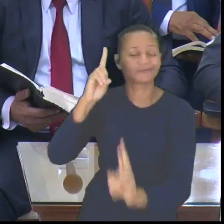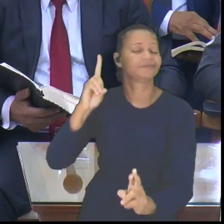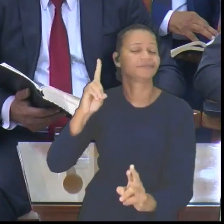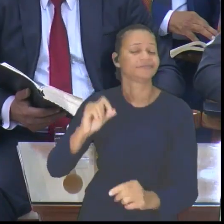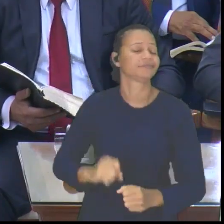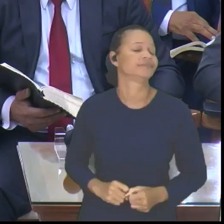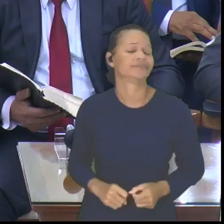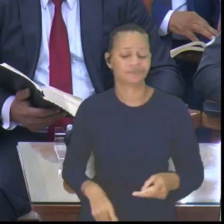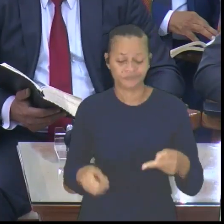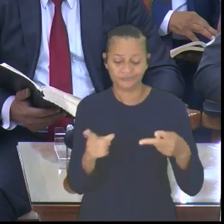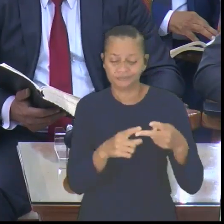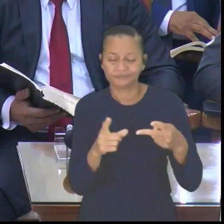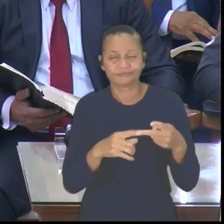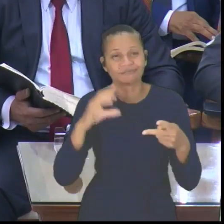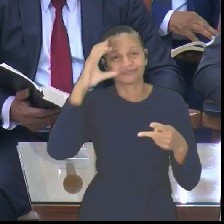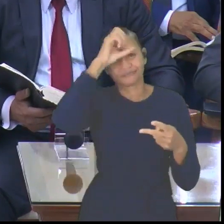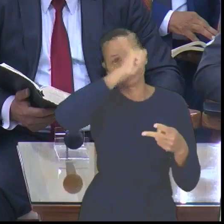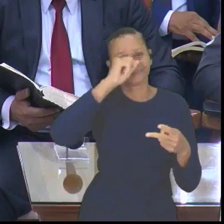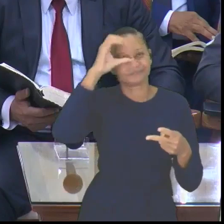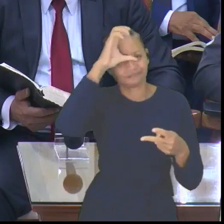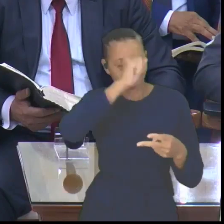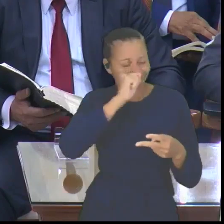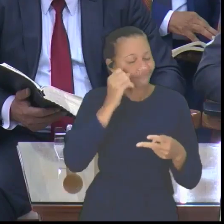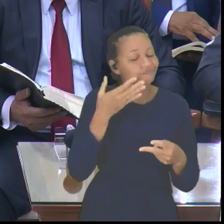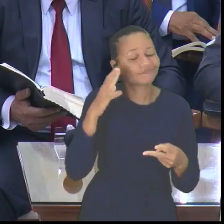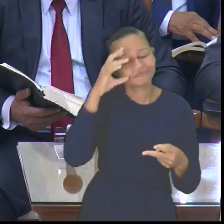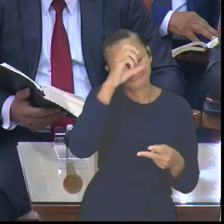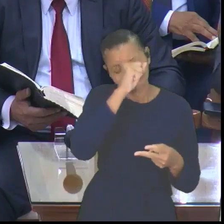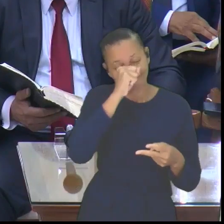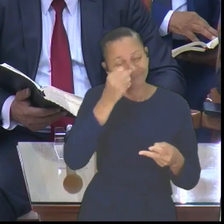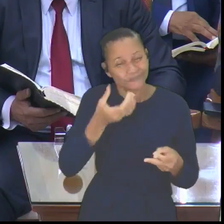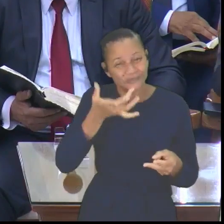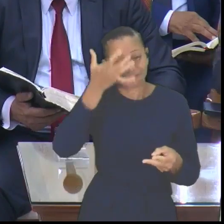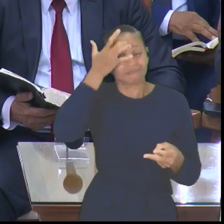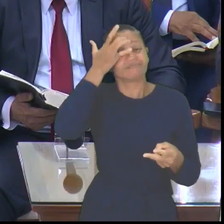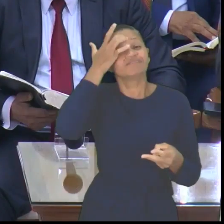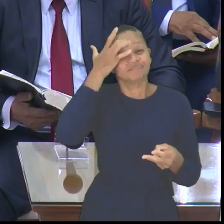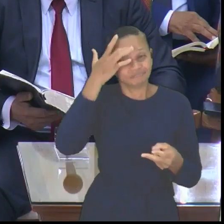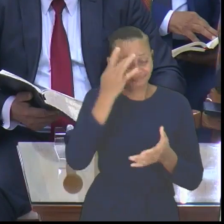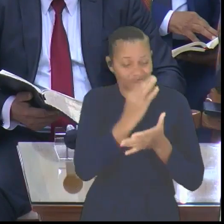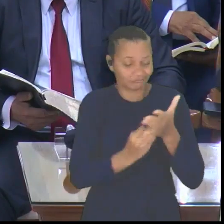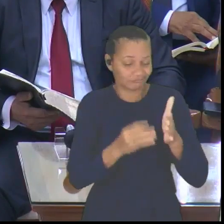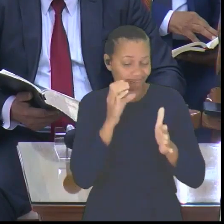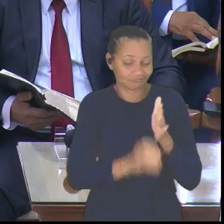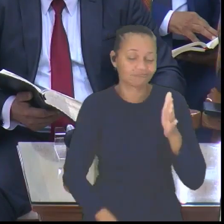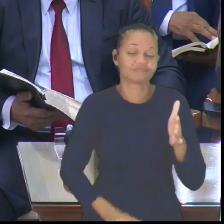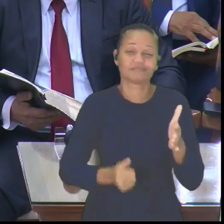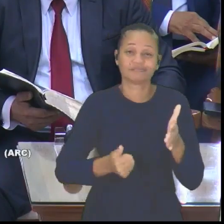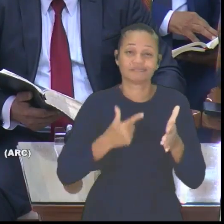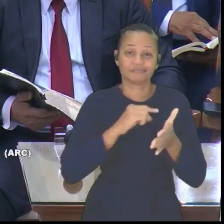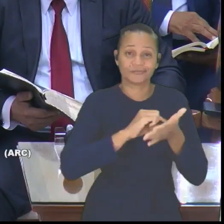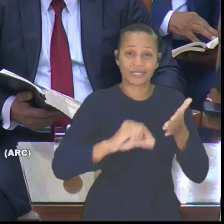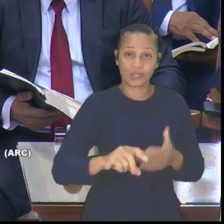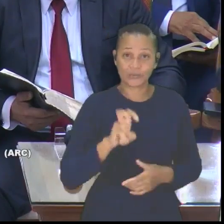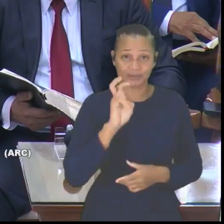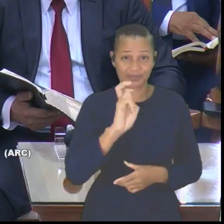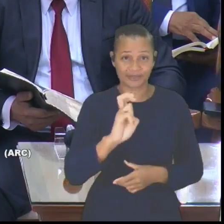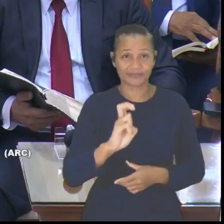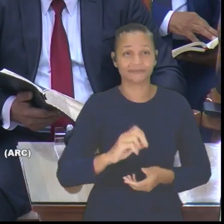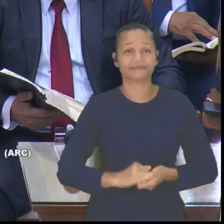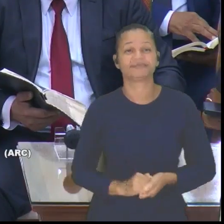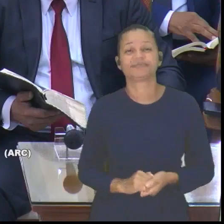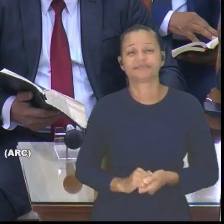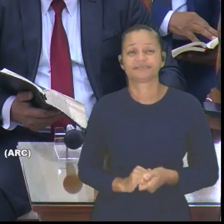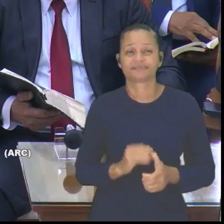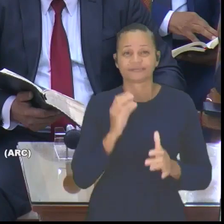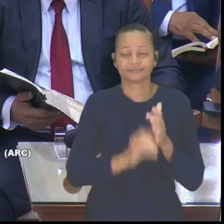que eu tiro aqui, irmãos, desse texto, está no capítulo 12, no versículo 5. No capítulo 12, versículos do 1